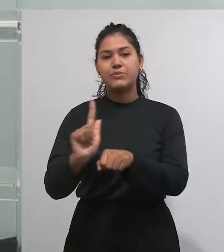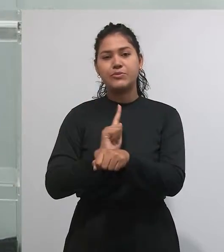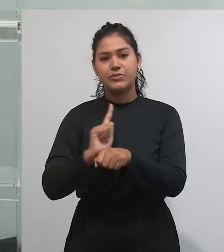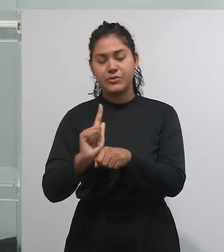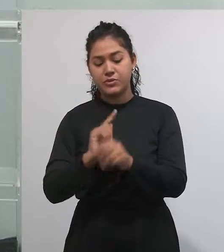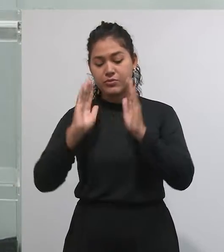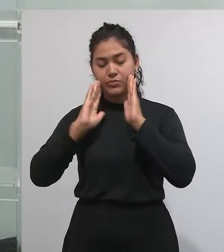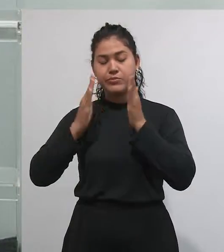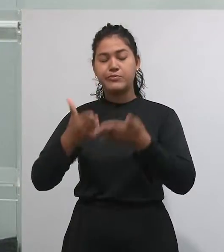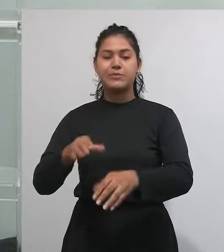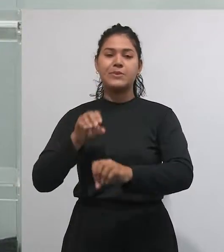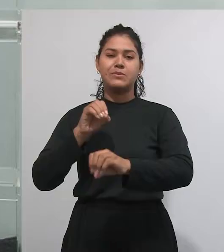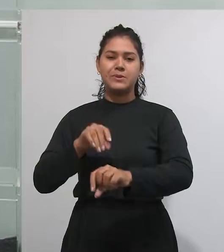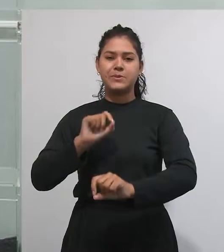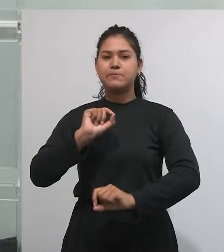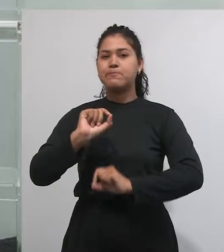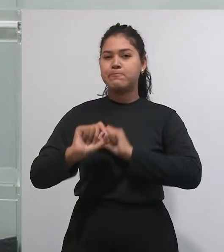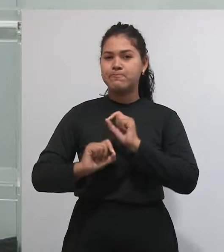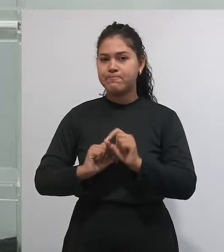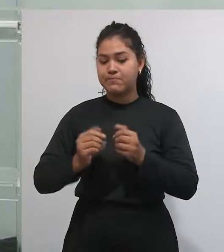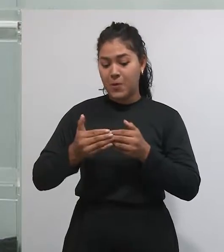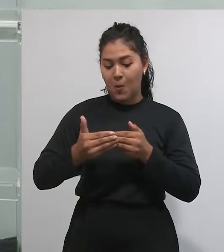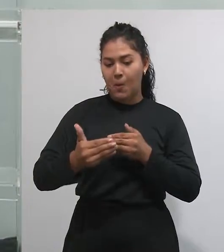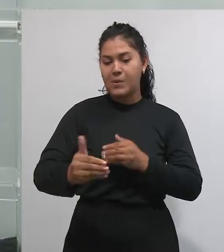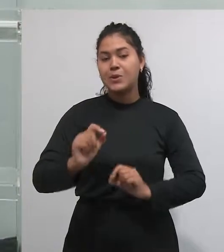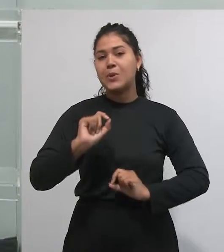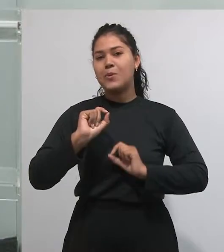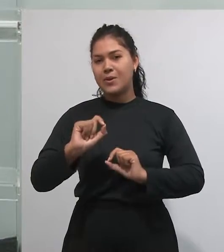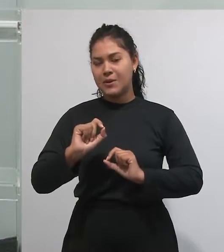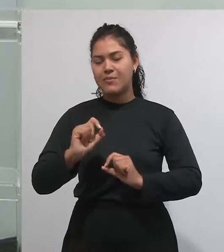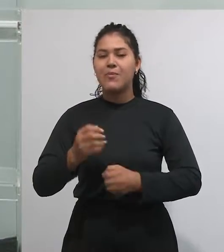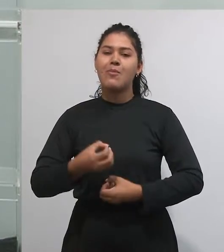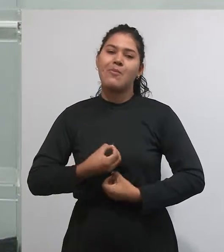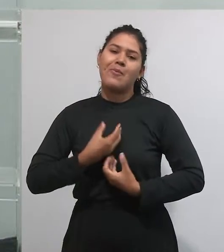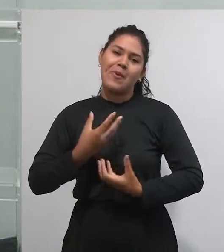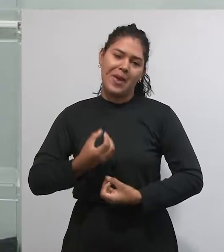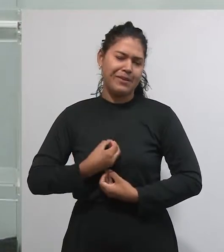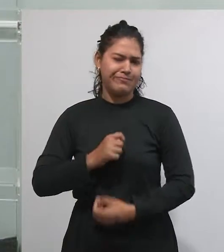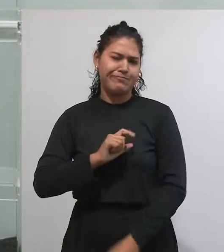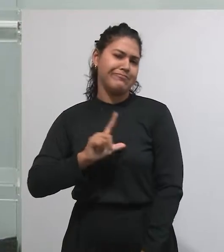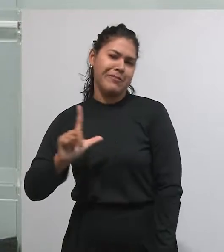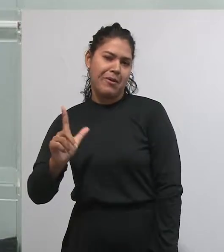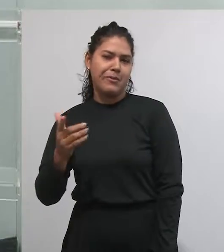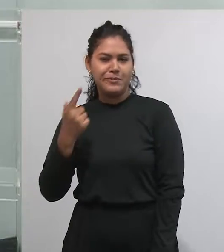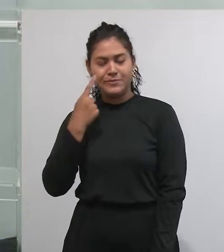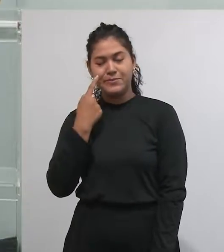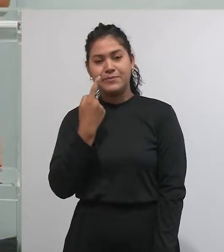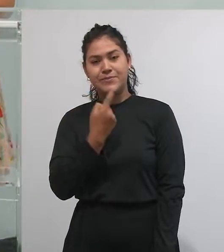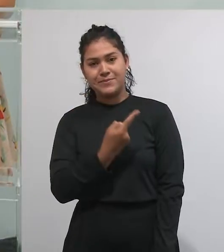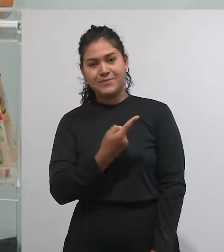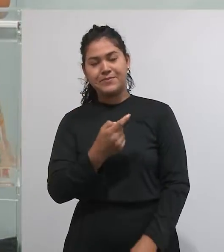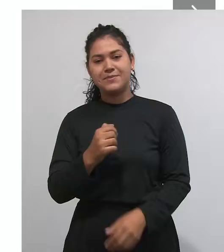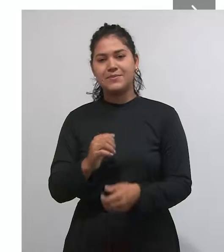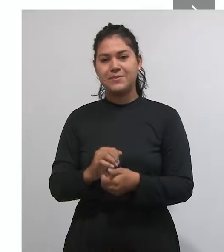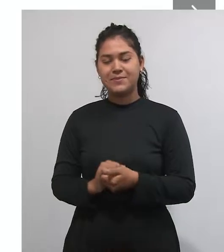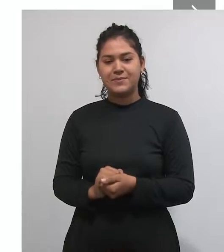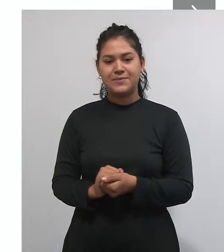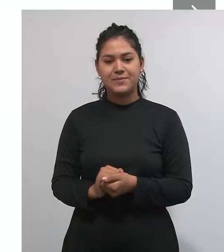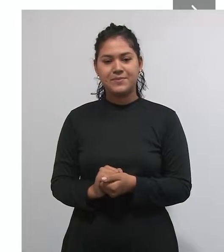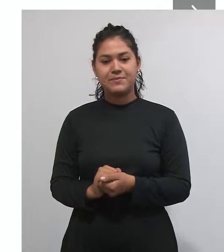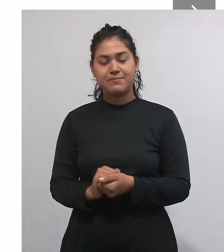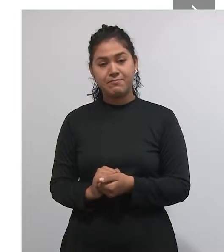e da gestão da educação. Vamos iniciar com um poema, é claro, não podia ser